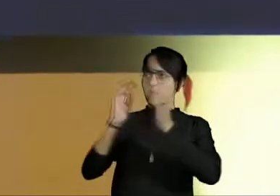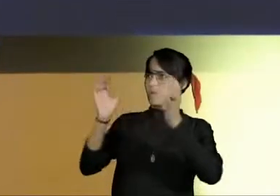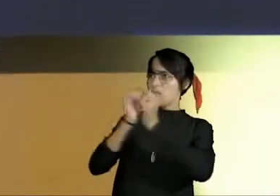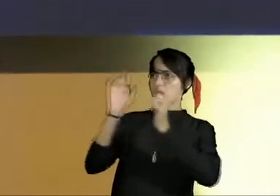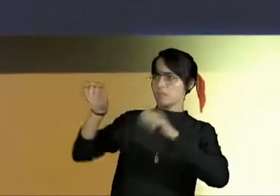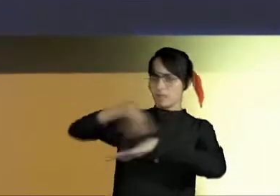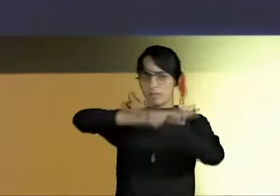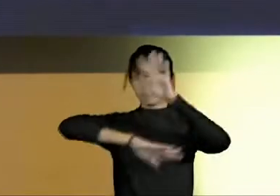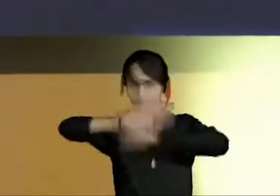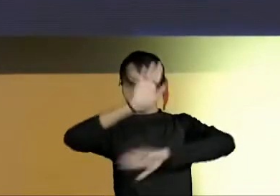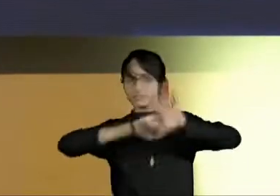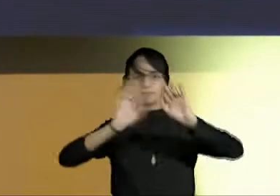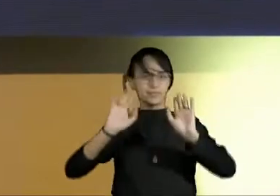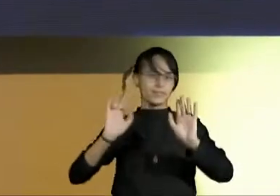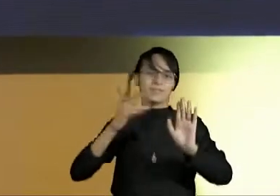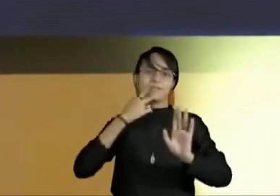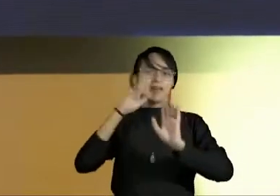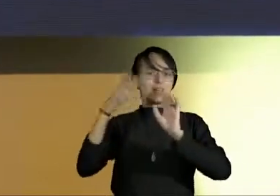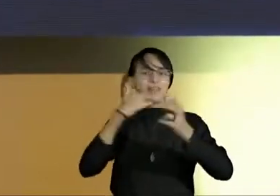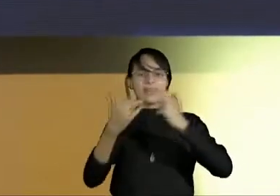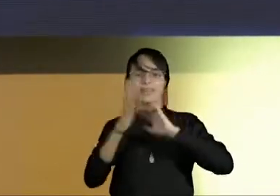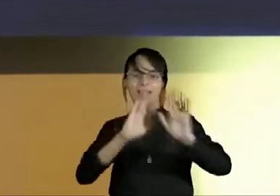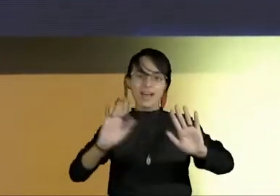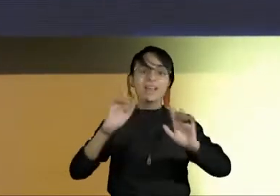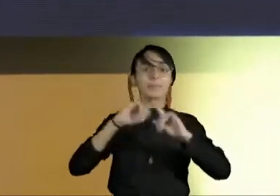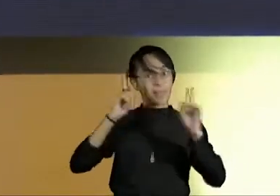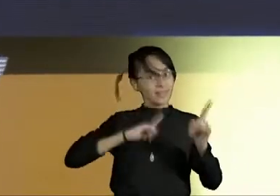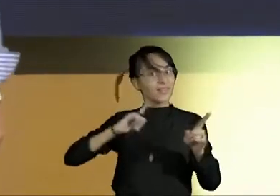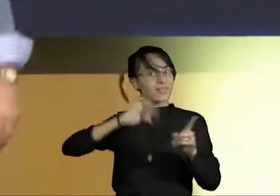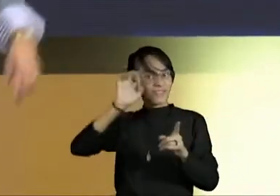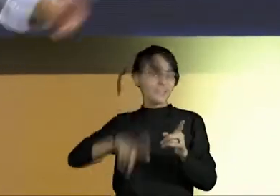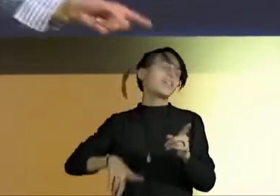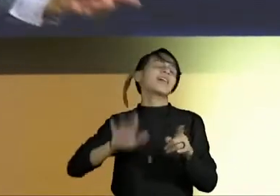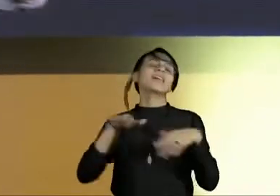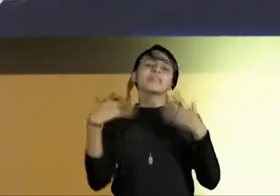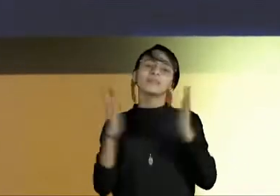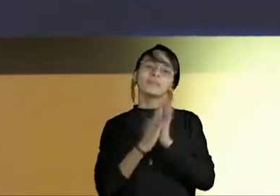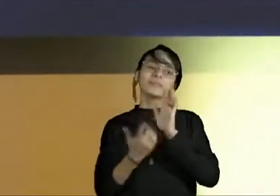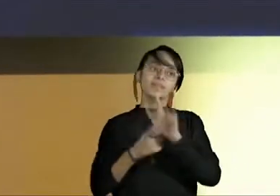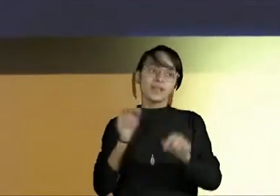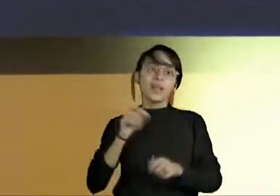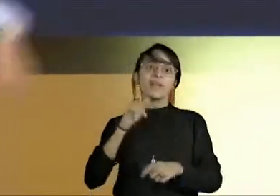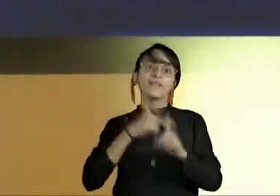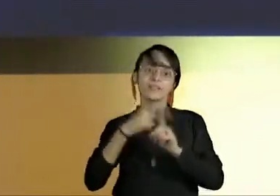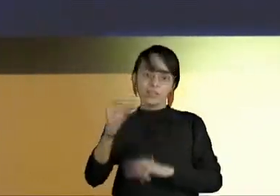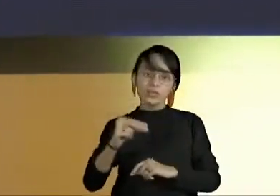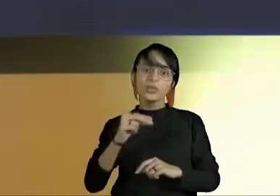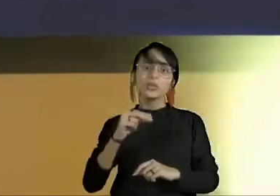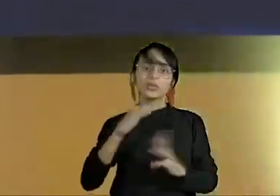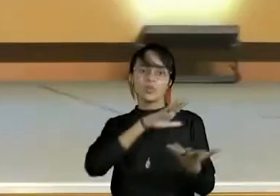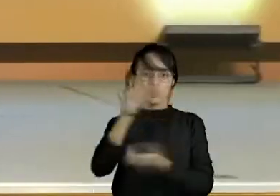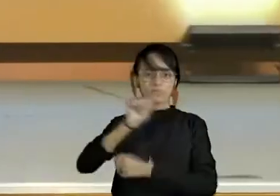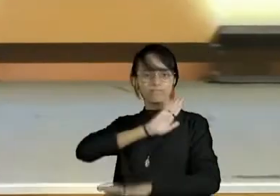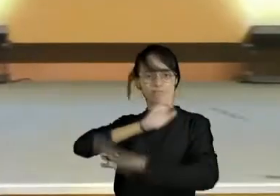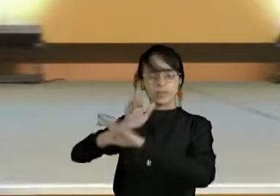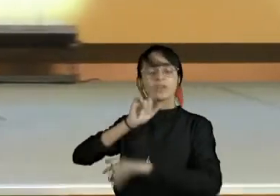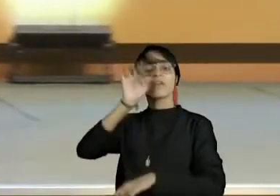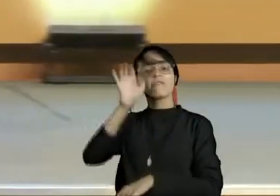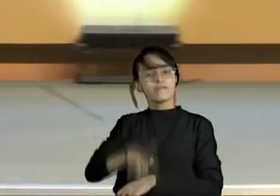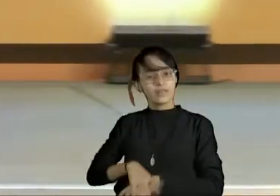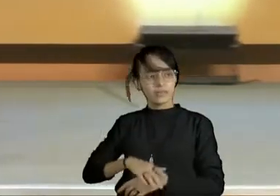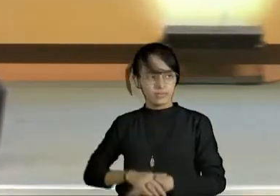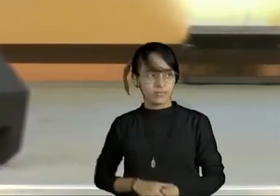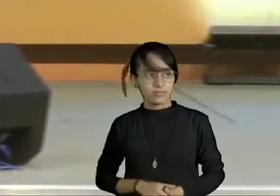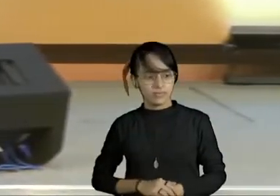está rodando, não está falando em língua, mas tem fé ou não tem? E a Bíblia diz que essa é a vitória que vence o mundo, a nossa fé.